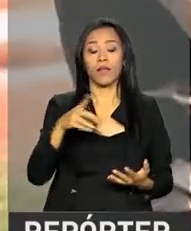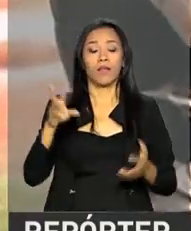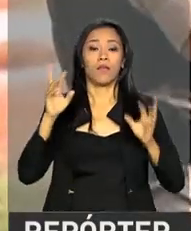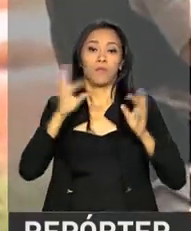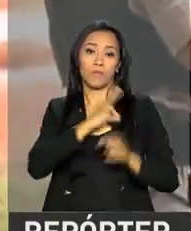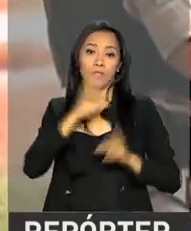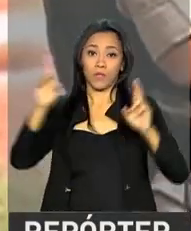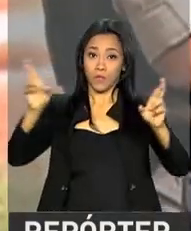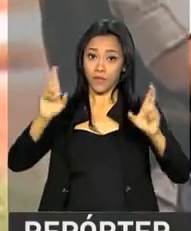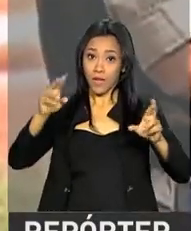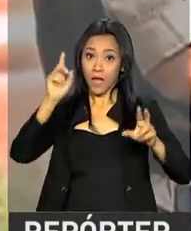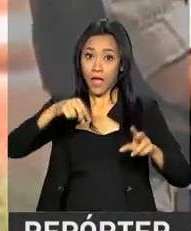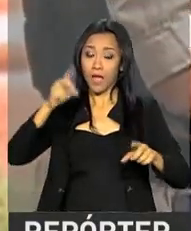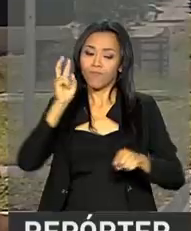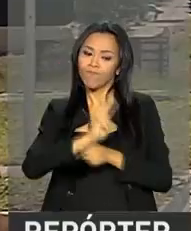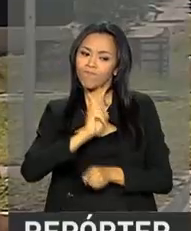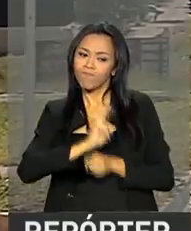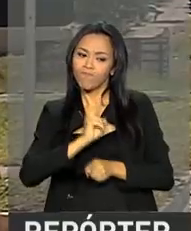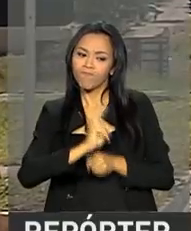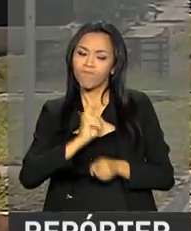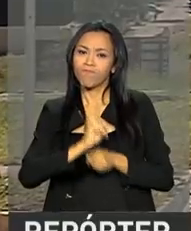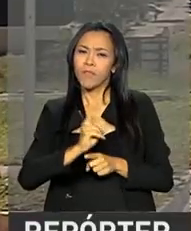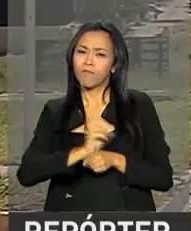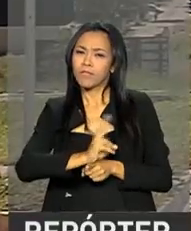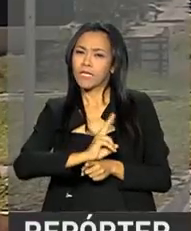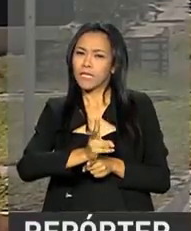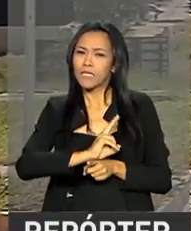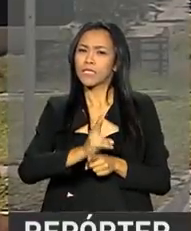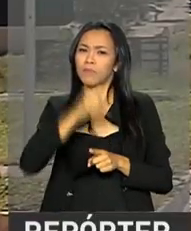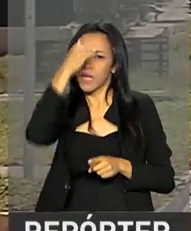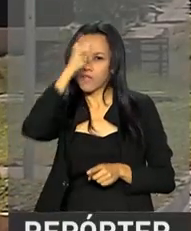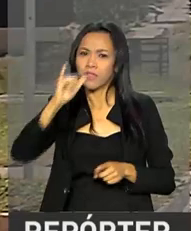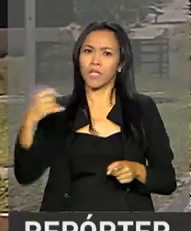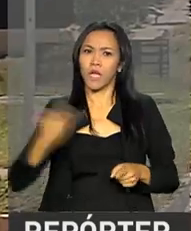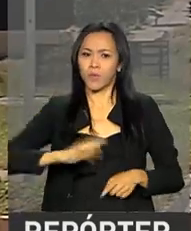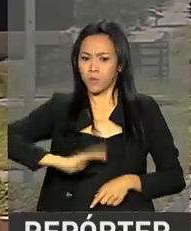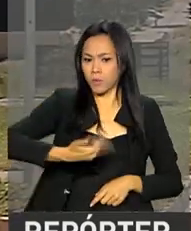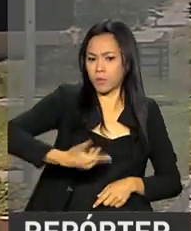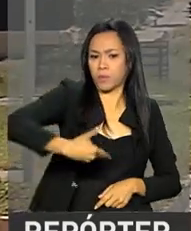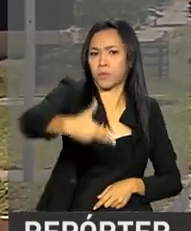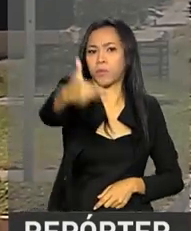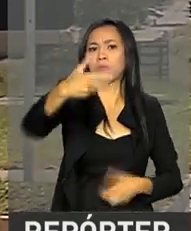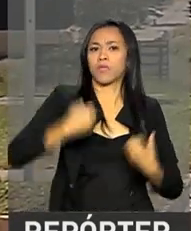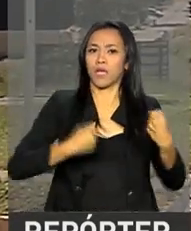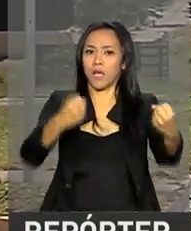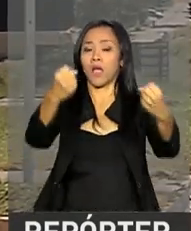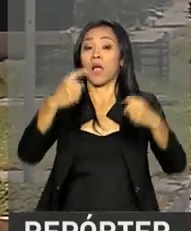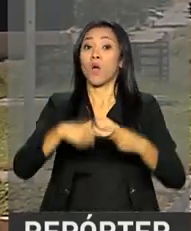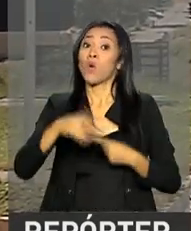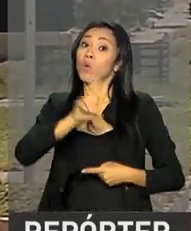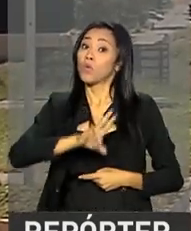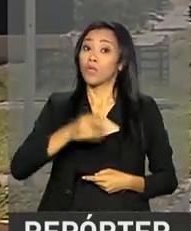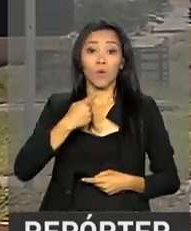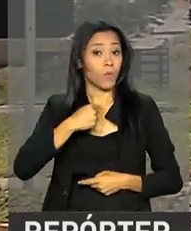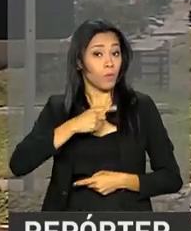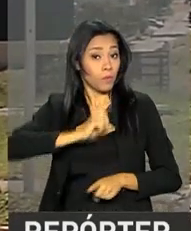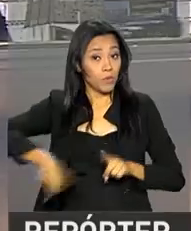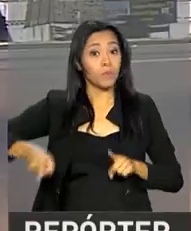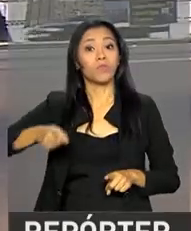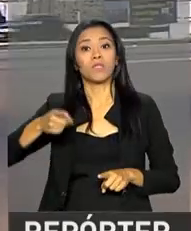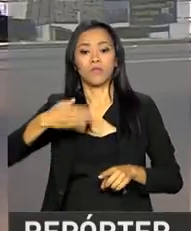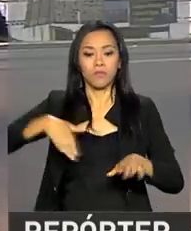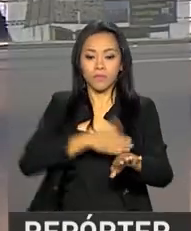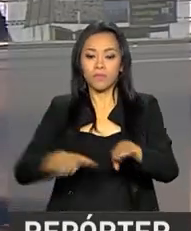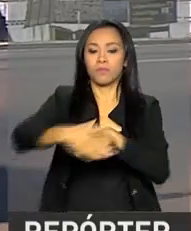de fiscalização ao excesso de velocidade uso de álcool antes de dirigir ultrapassagens proibidas